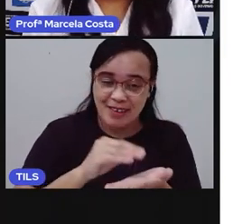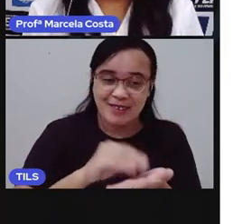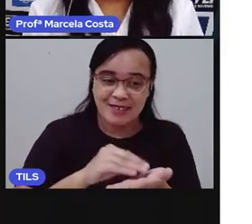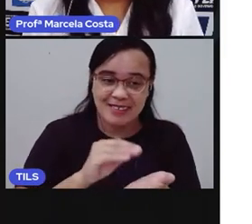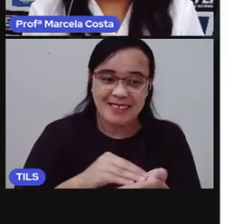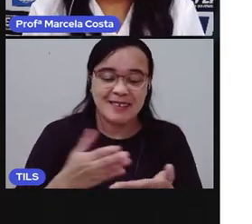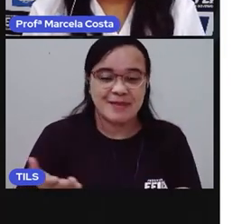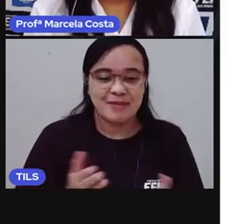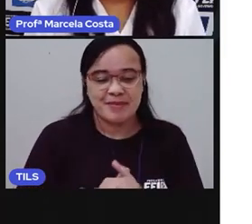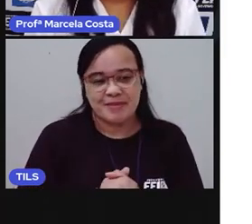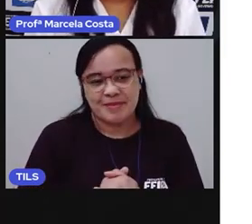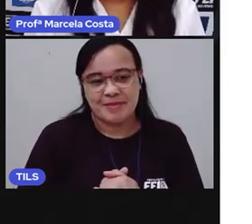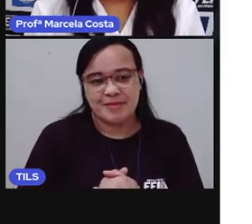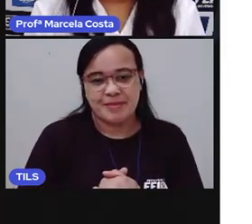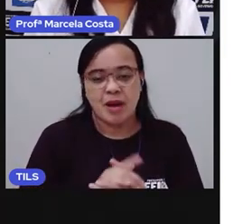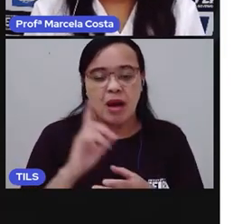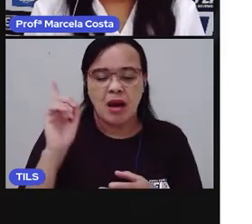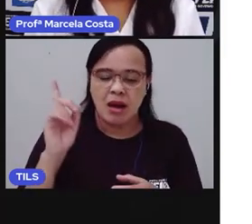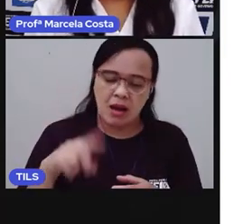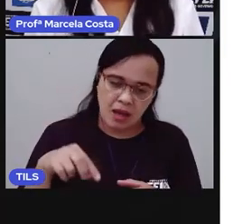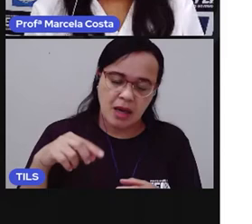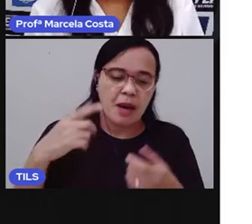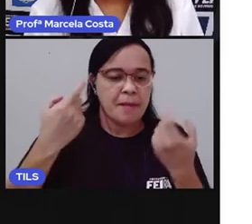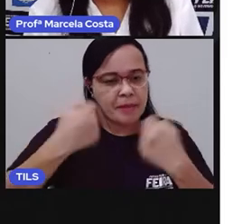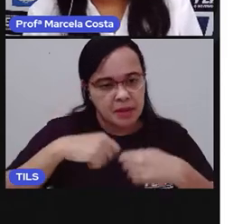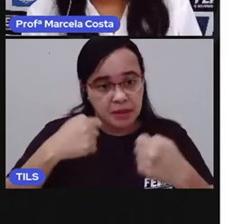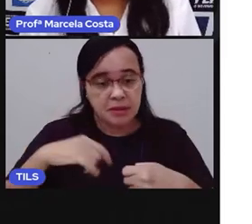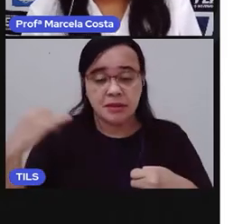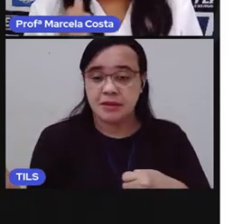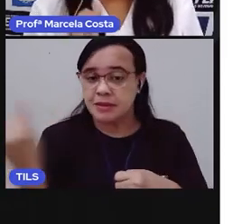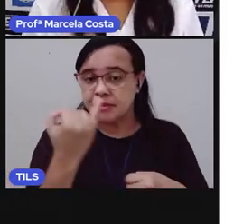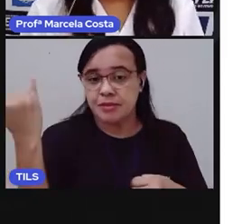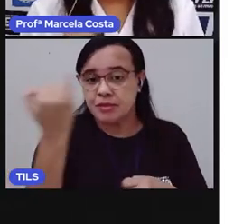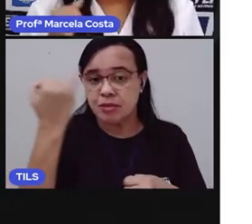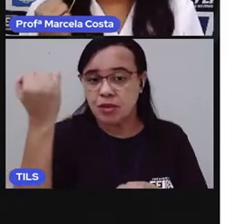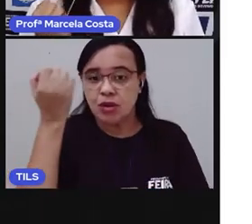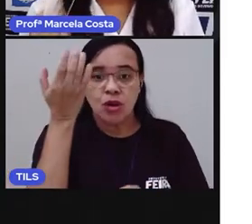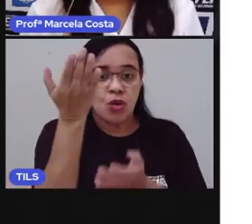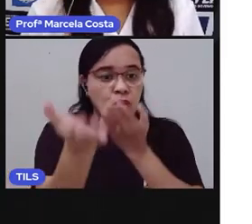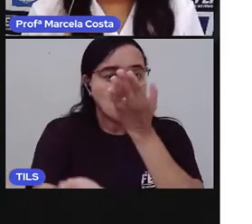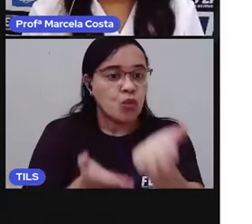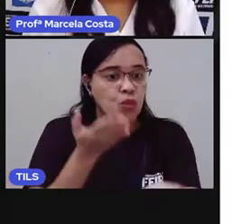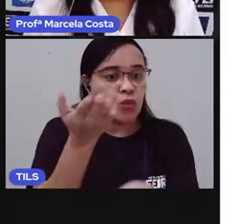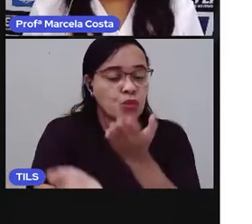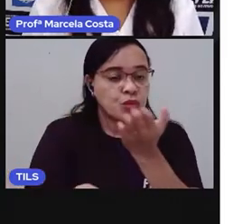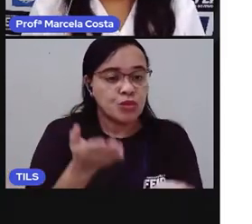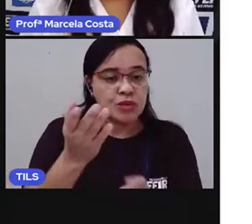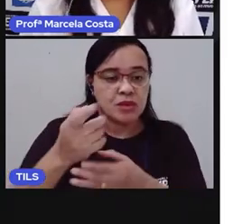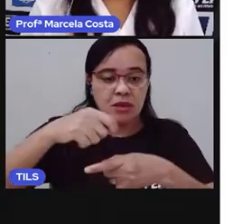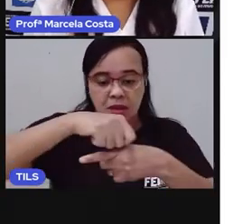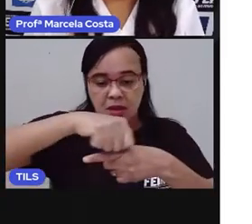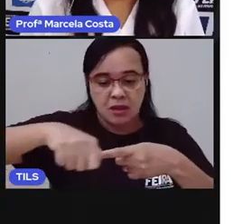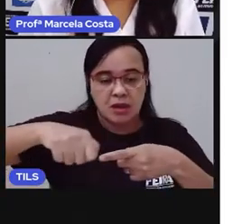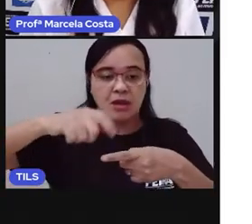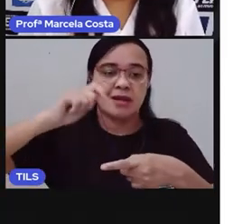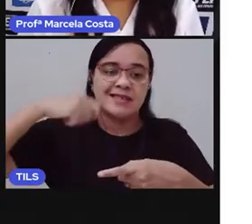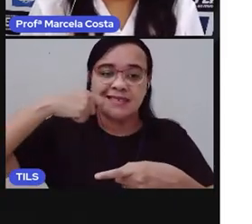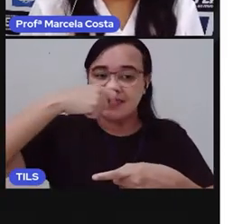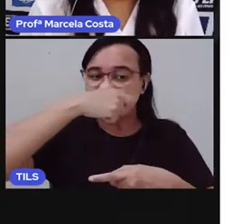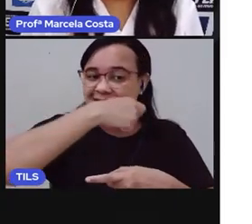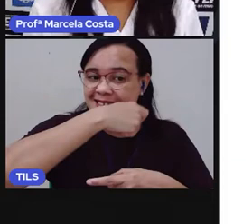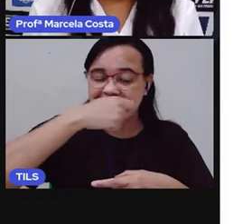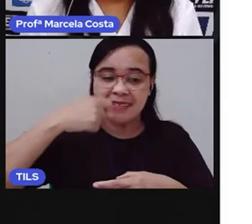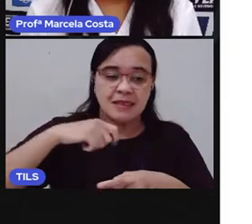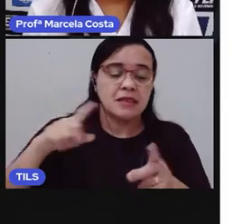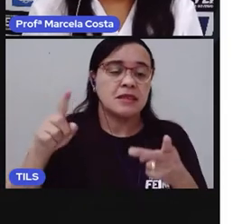É importante, crianças, cuidar dos dentes com escova de dente, né? O creme dental, fio dental.